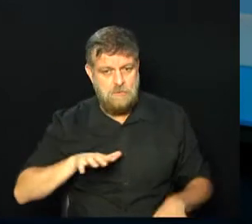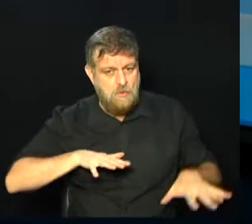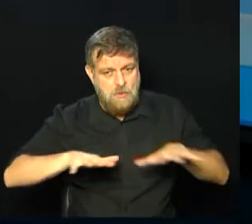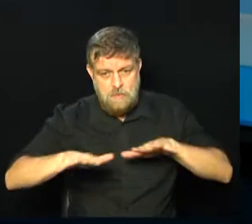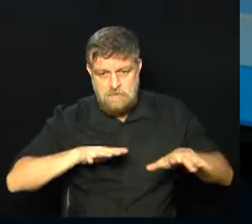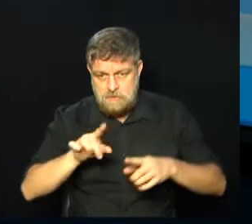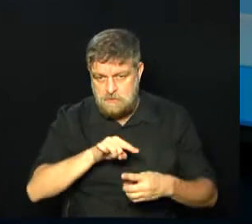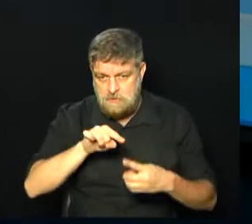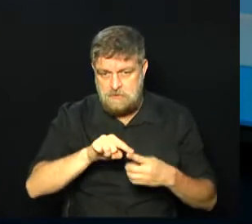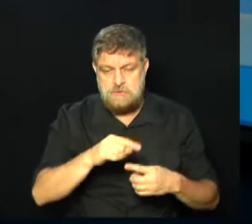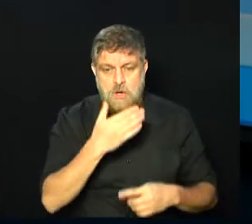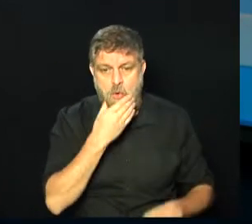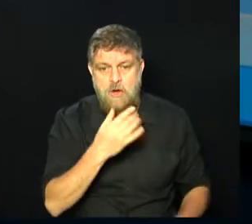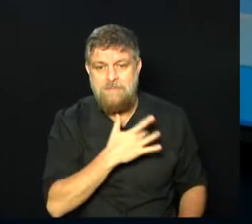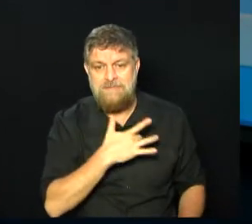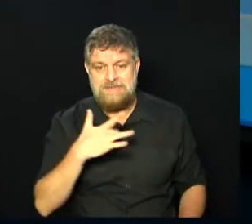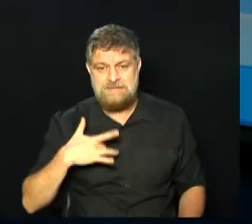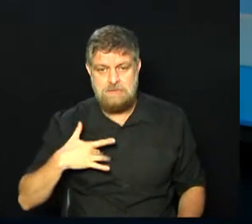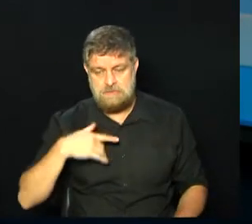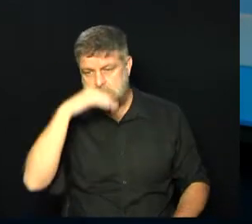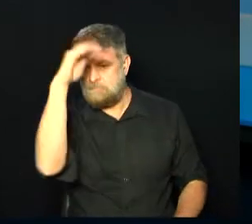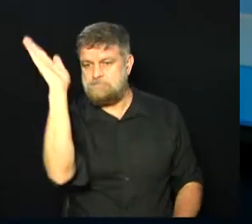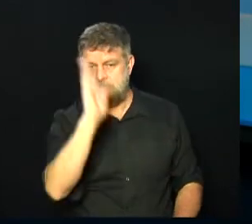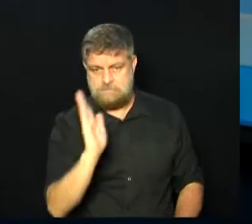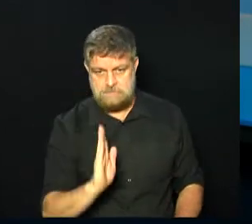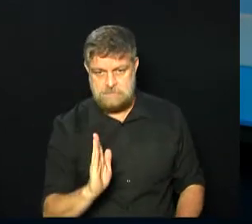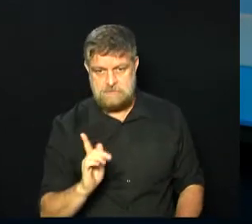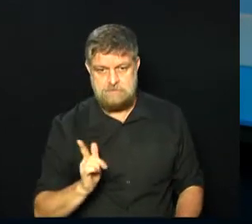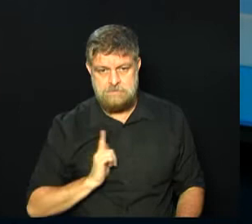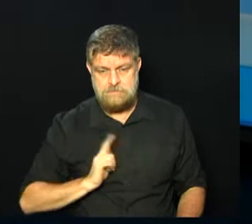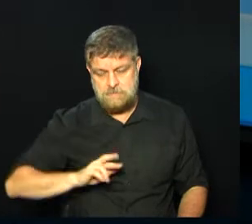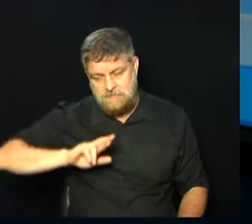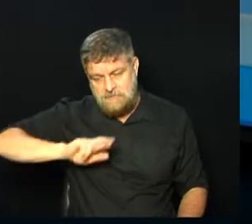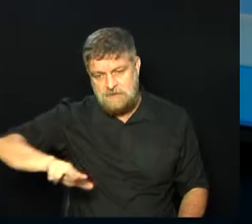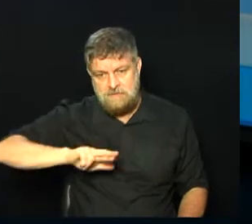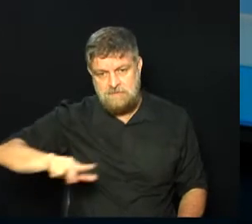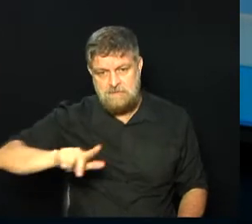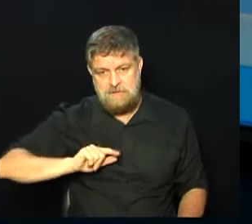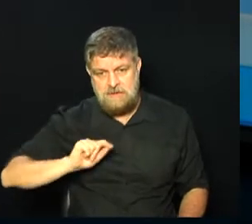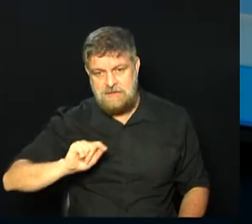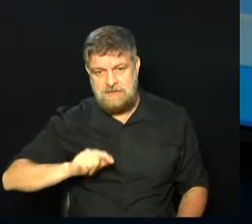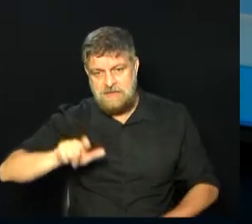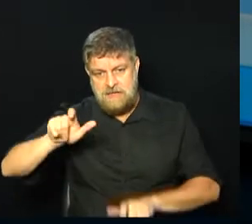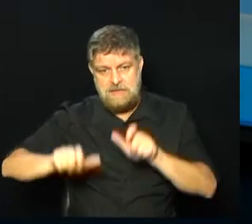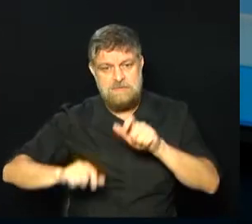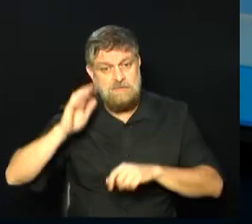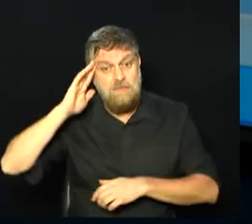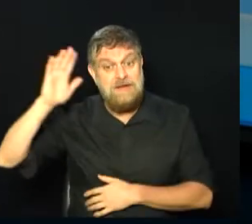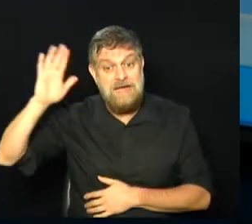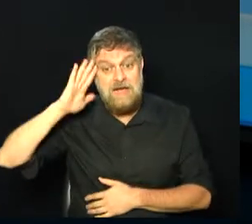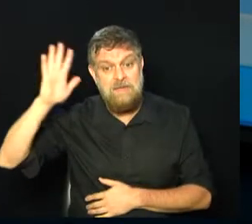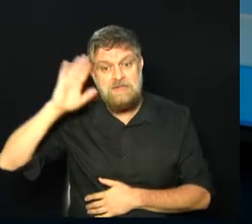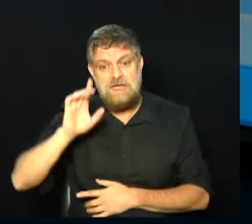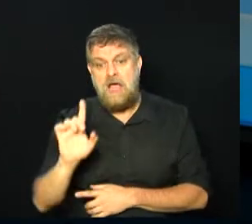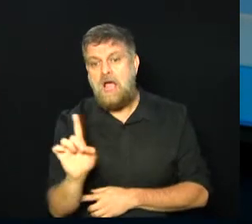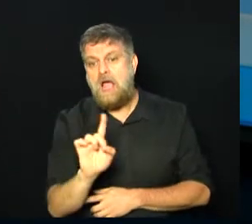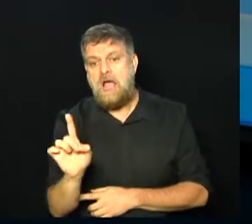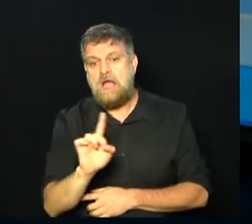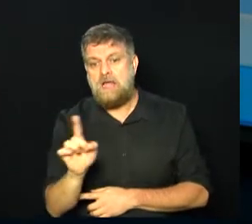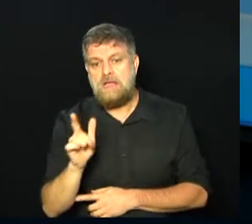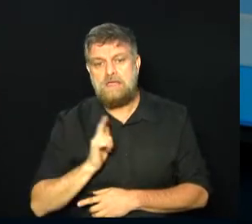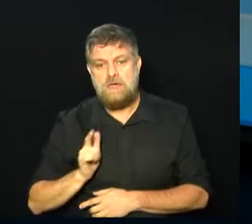prol da saúde do homem no nosso país, que, diferentemente do que muitos imaginam, não é um